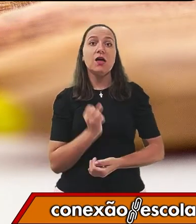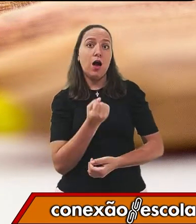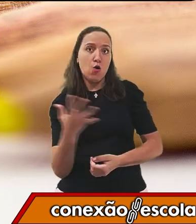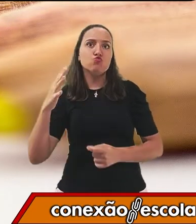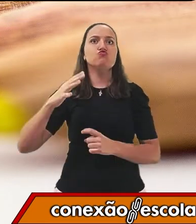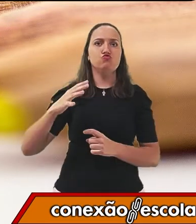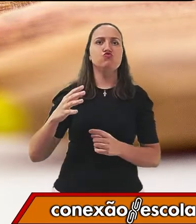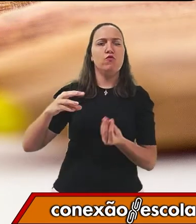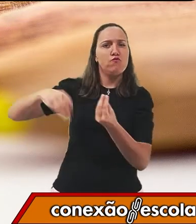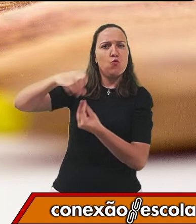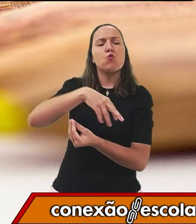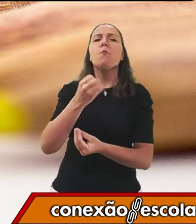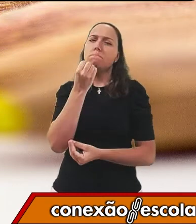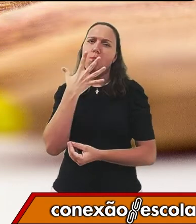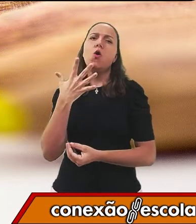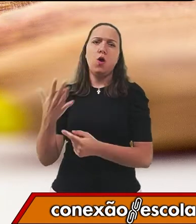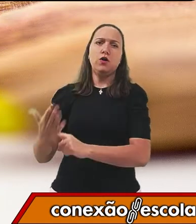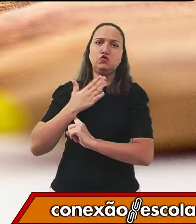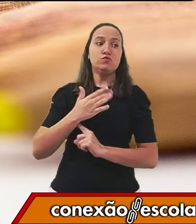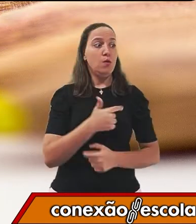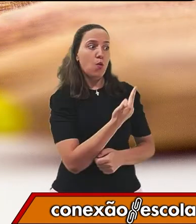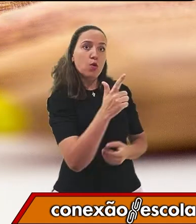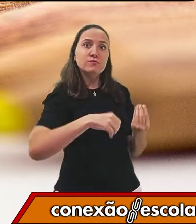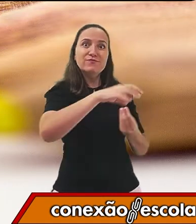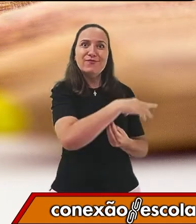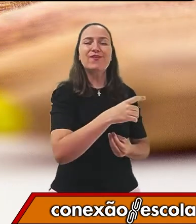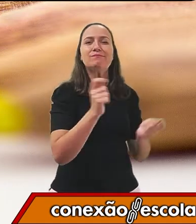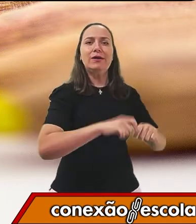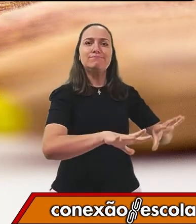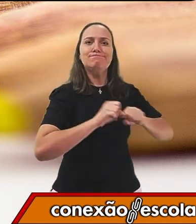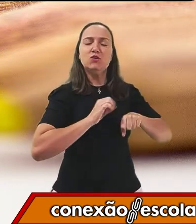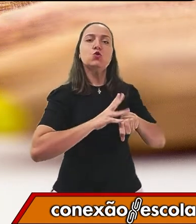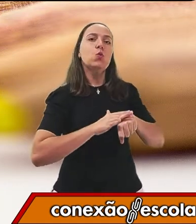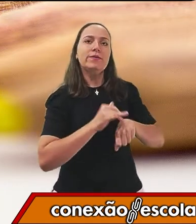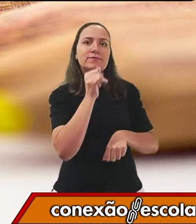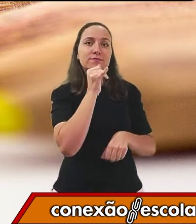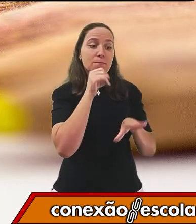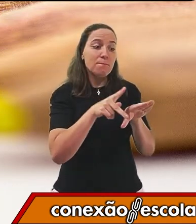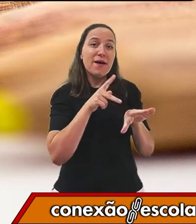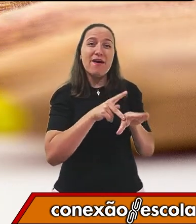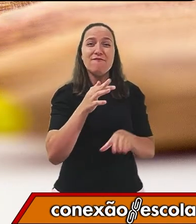são bons e outros provocam doenças, como a frieira, uma